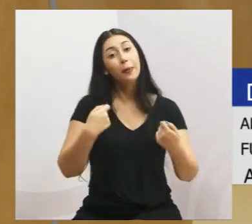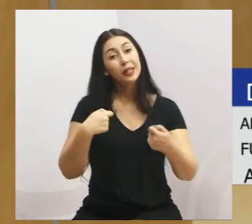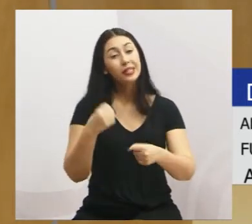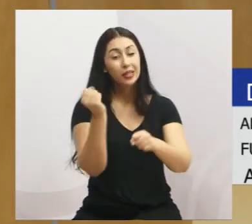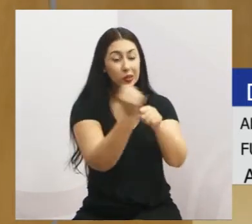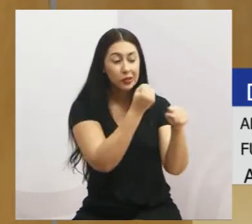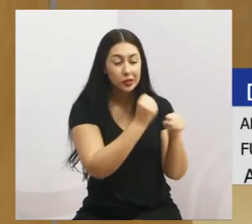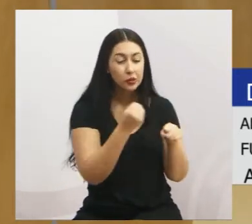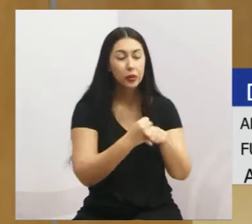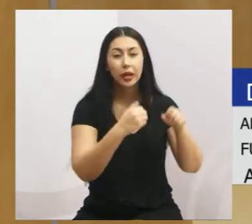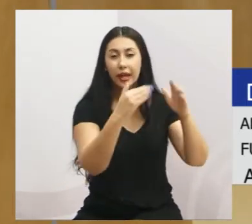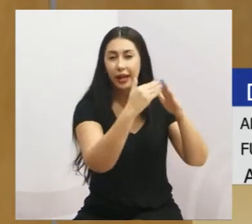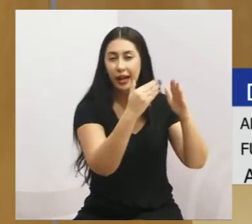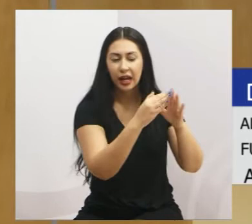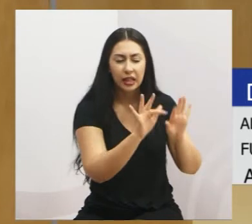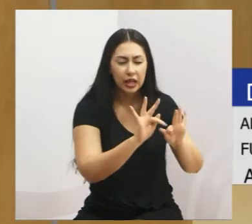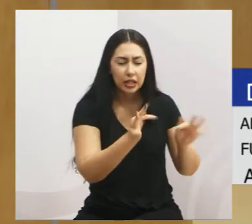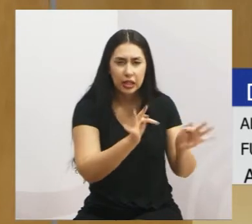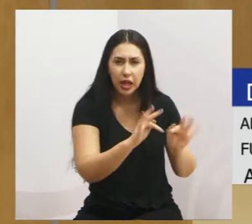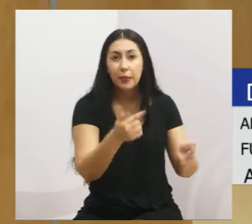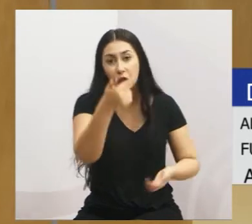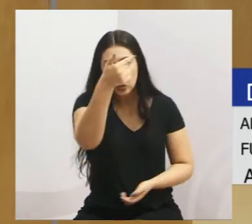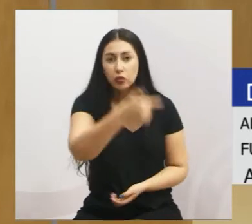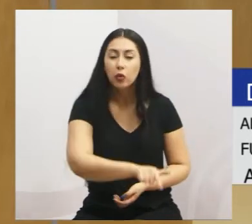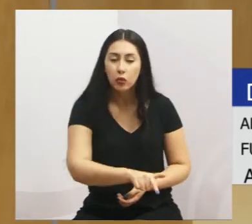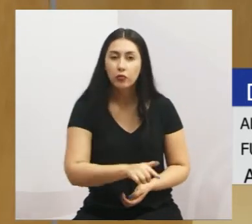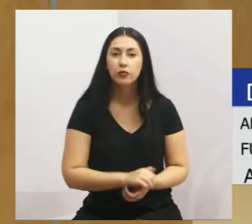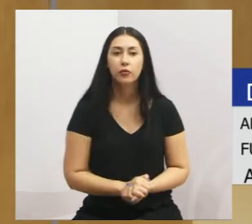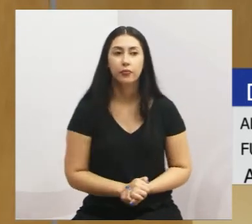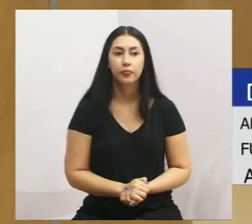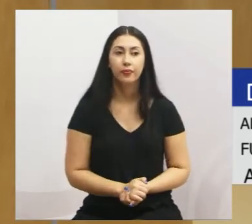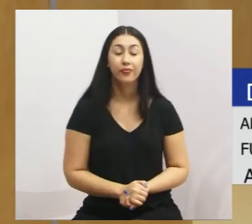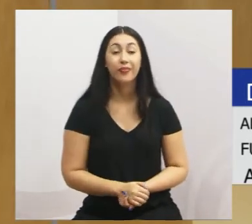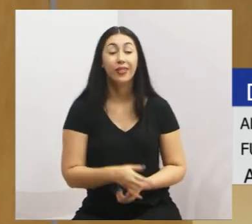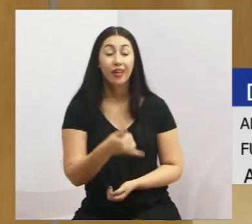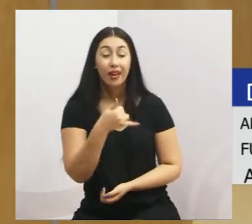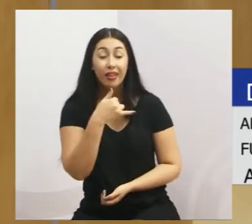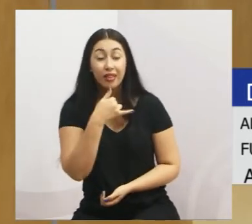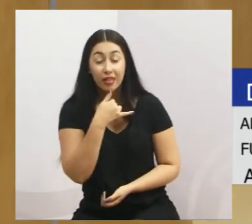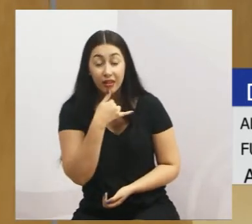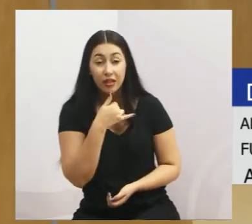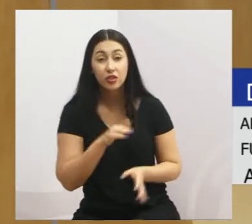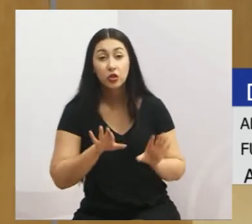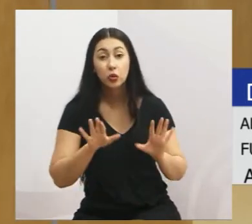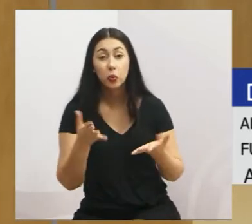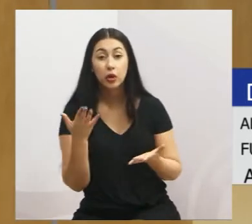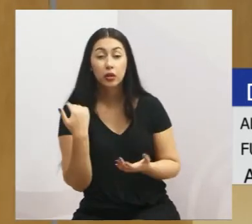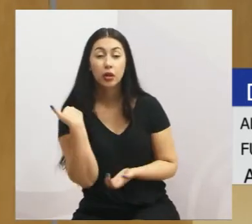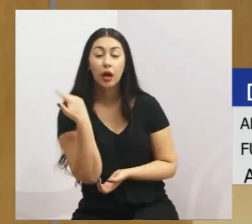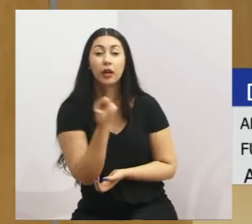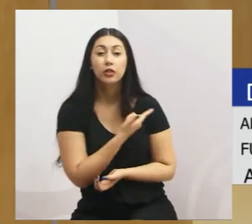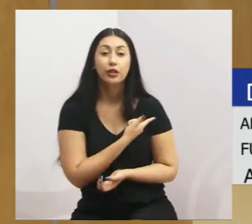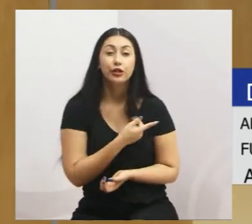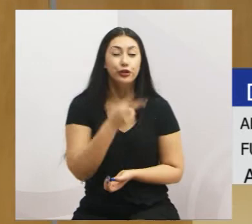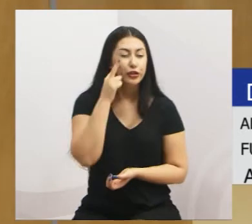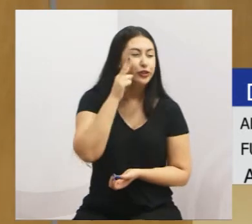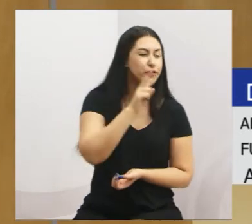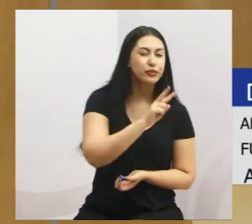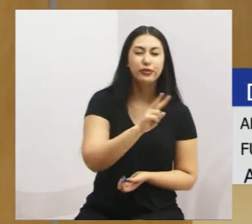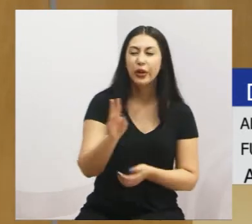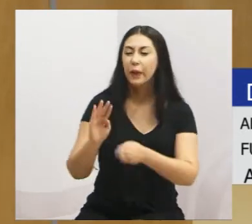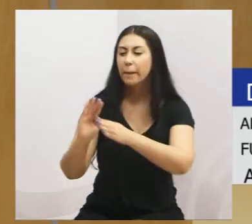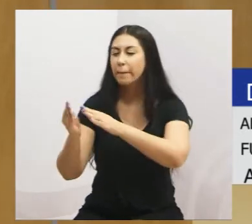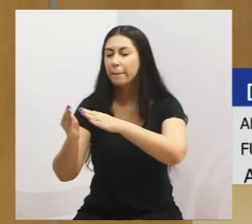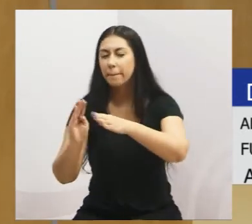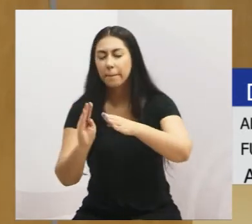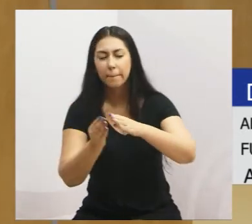casas populares na cidade de Jacareí. É muito triste, vereador Dude, quando a gente percorre os bairros, sobretudo